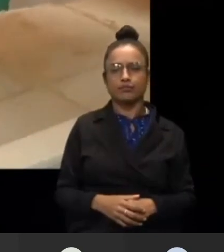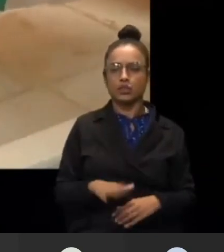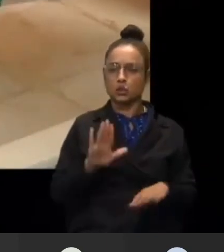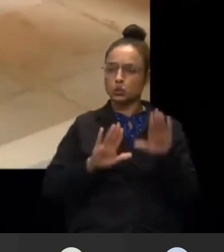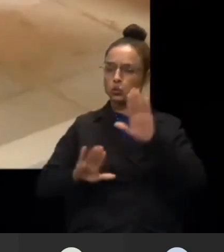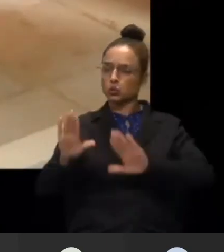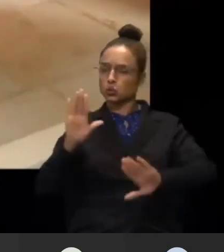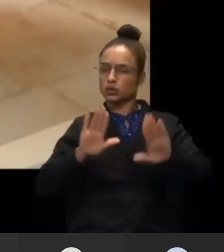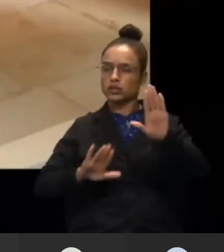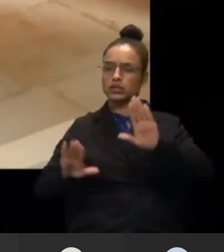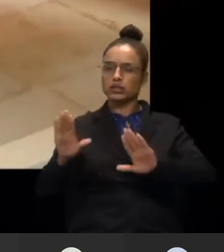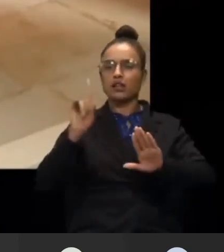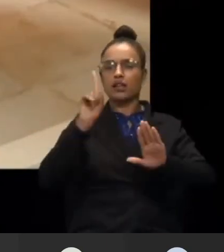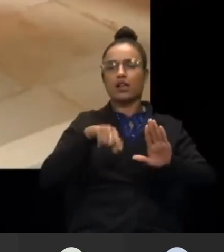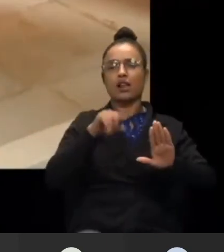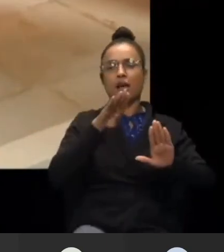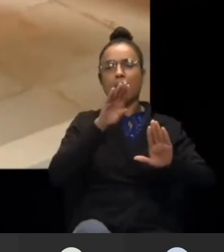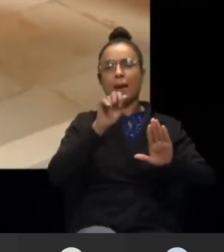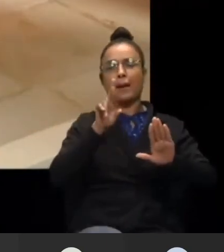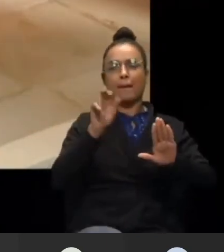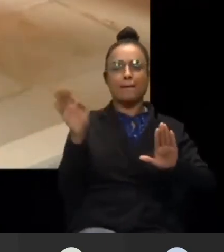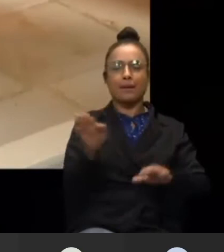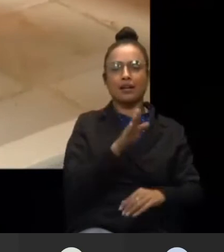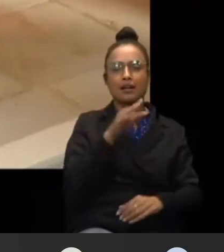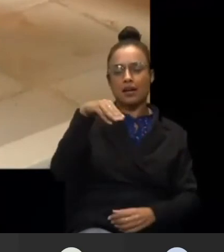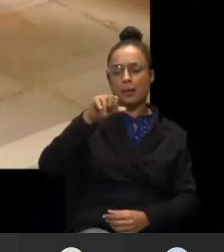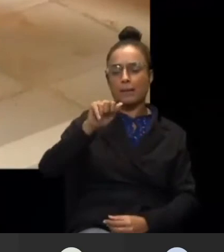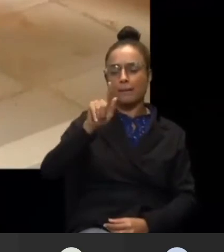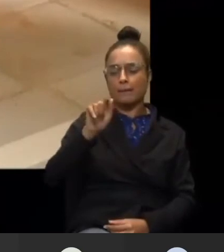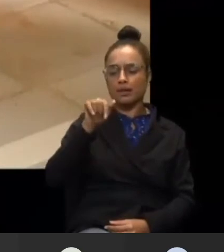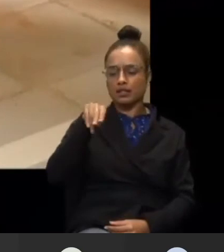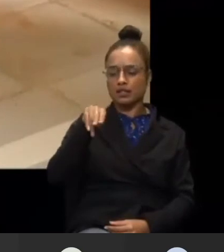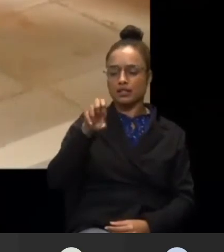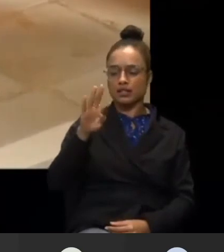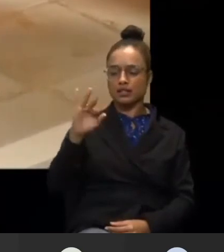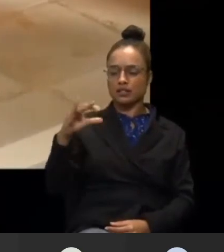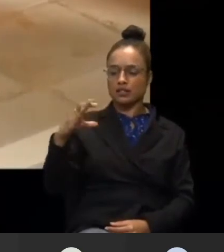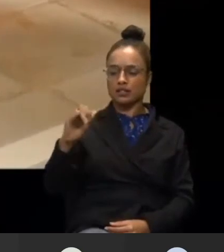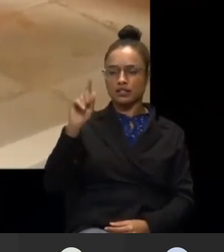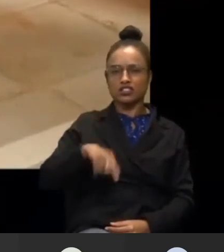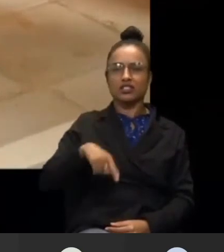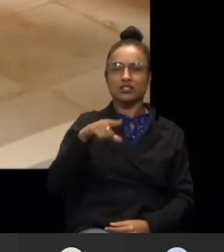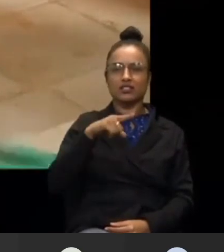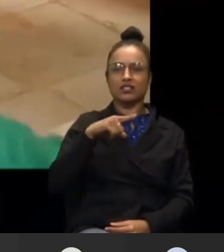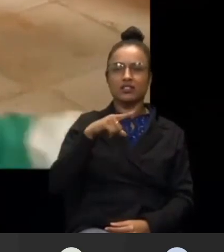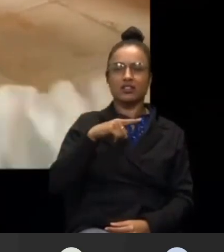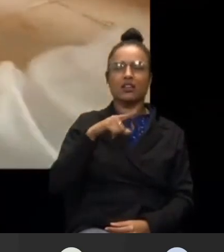Cuidado com essa barrinha magnética, que é um utensílio laboratório bastante caro.